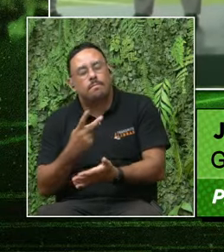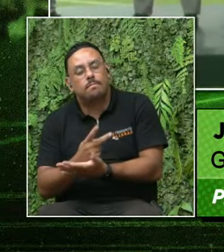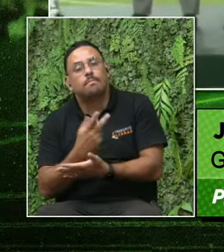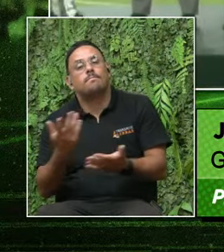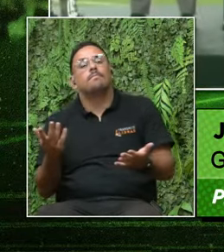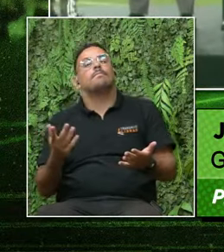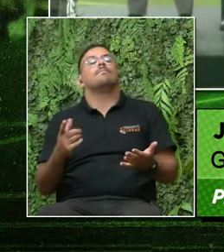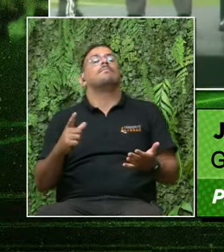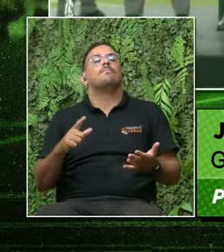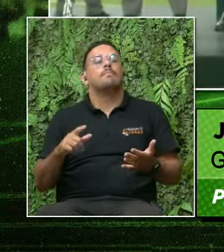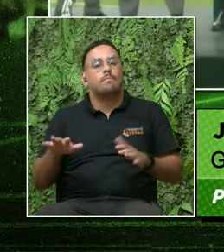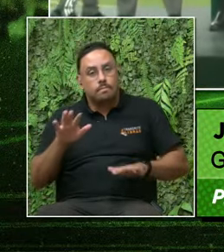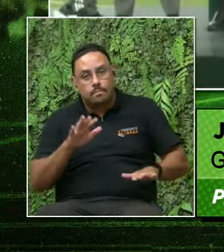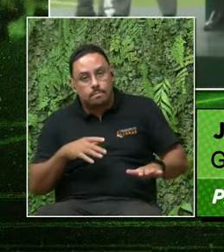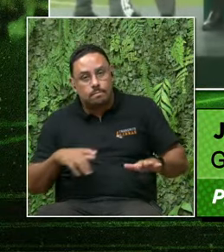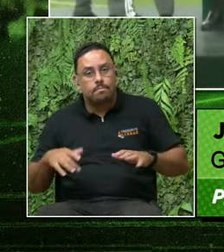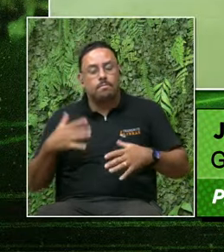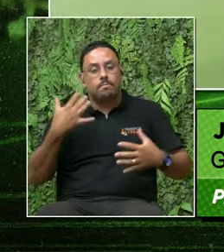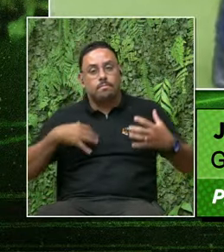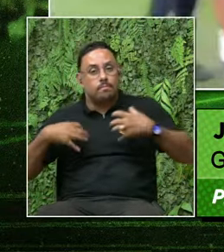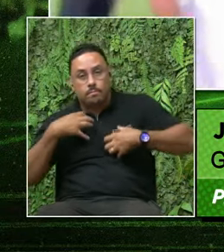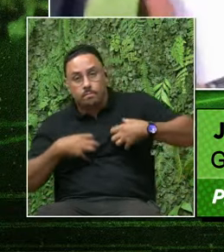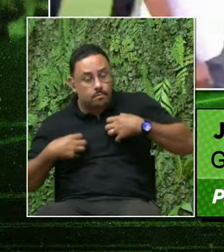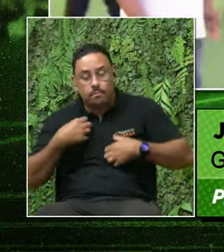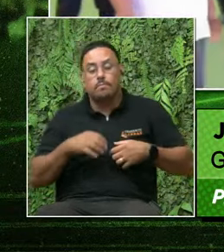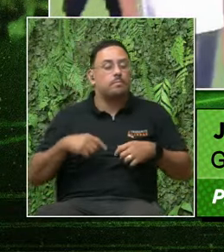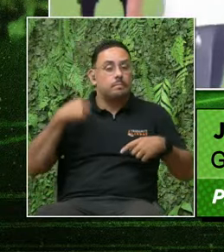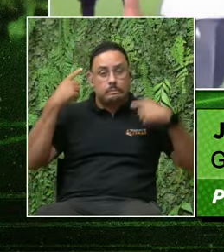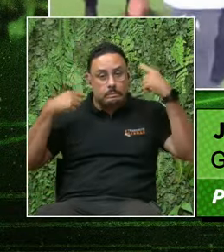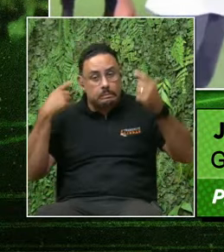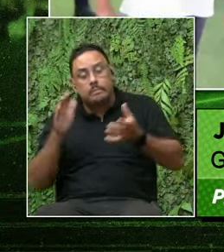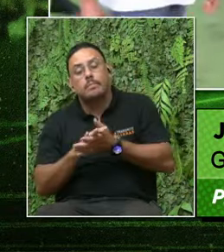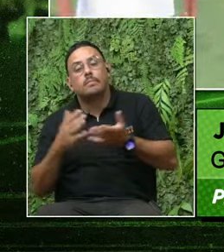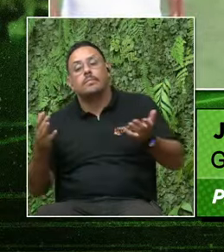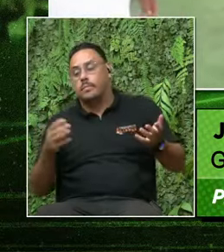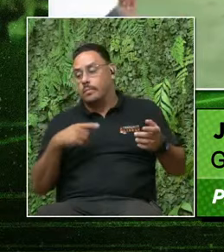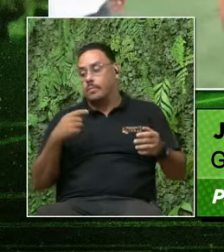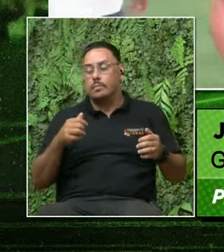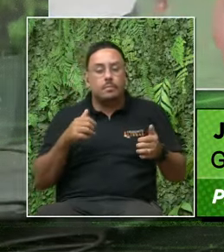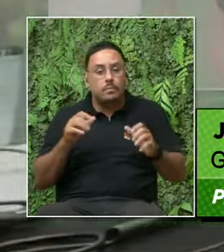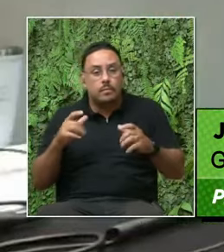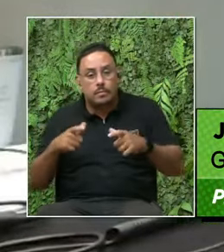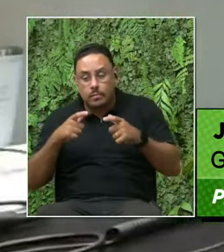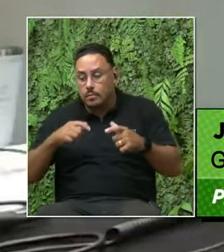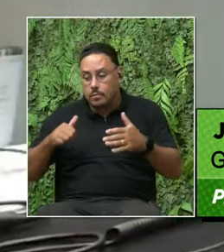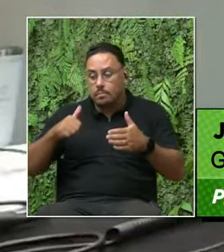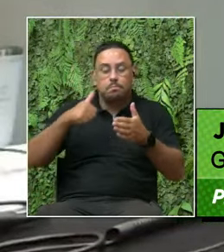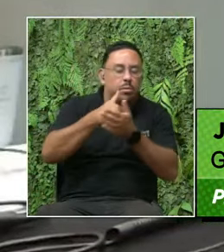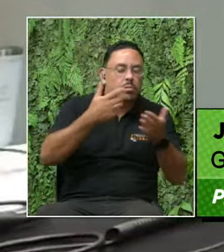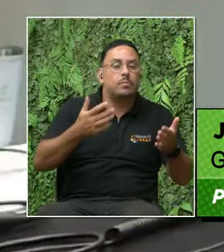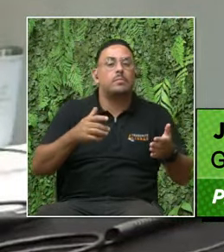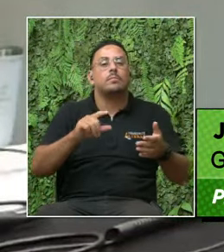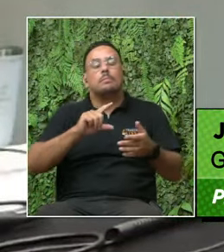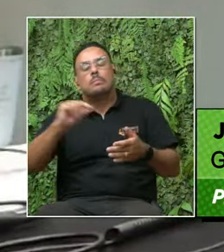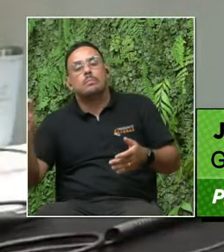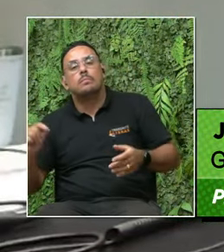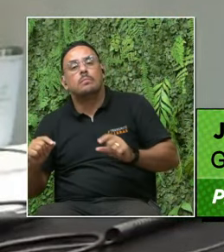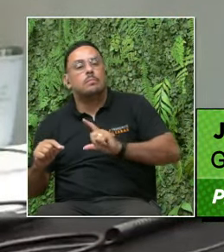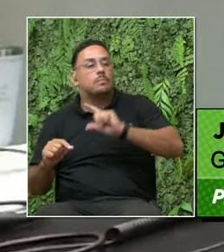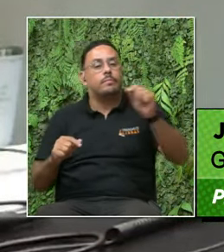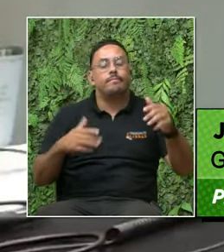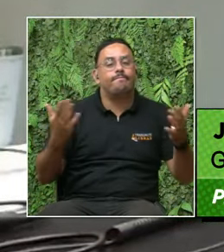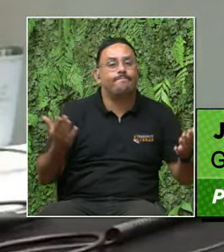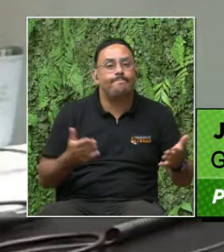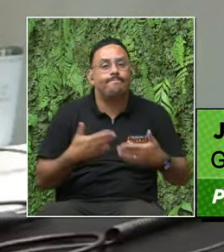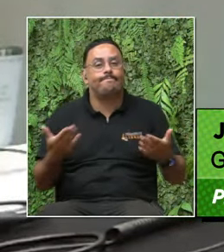né atabalhoado né meio que malucão mesmo como diz o Eduardo madeira trombando na bola a bola escapava ia pra lateral